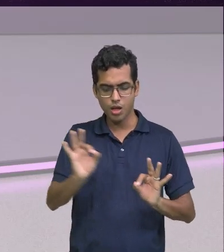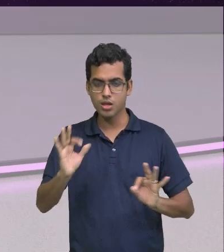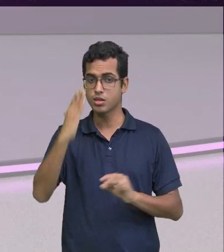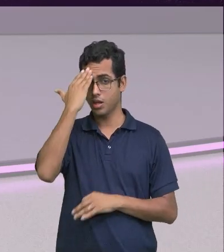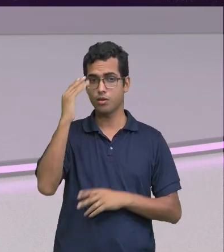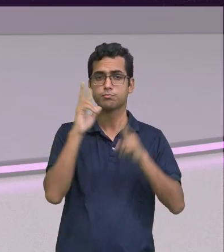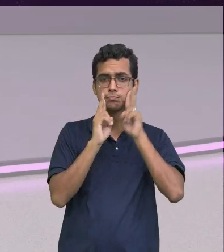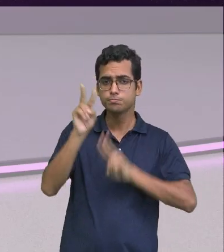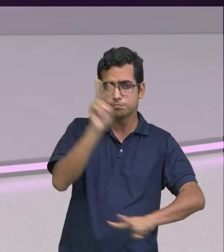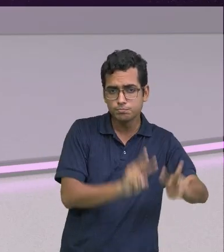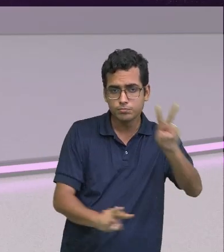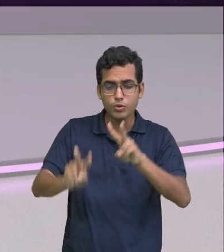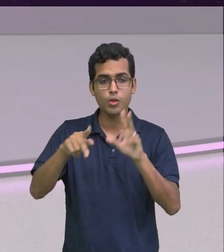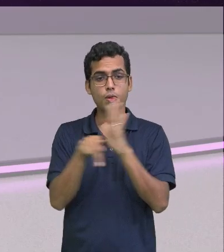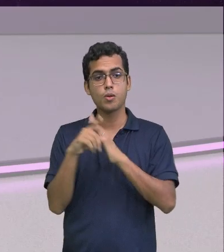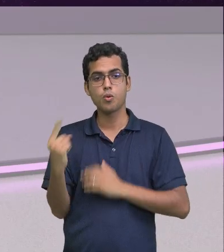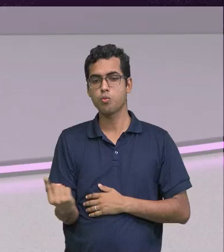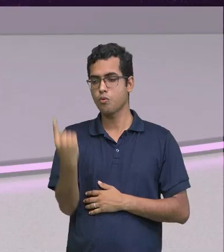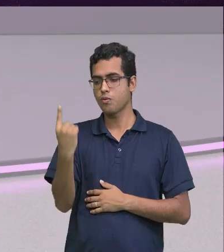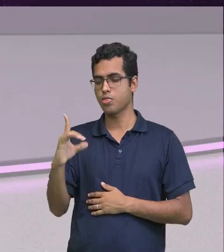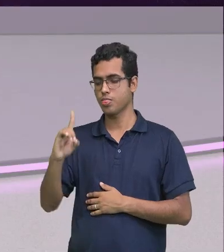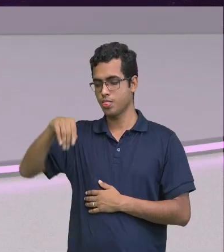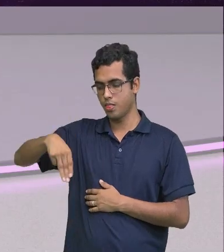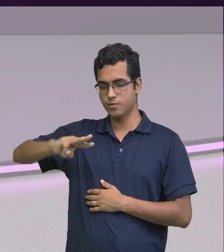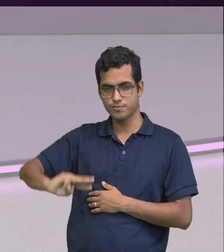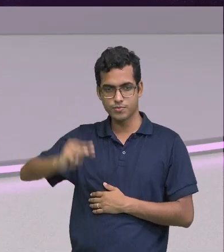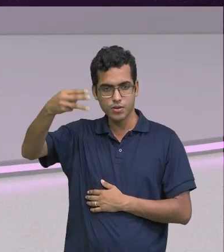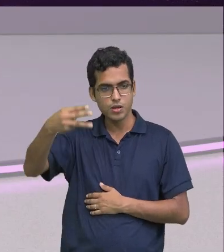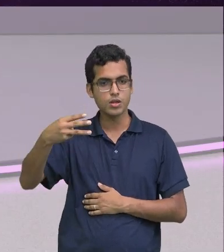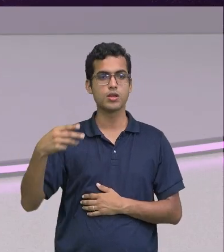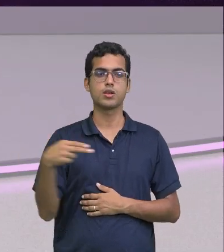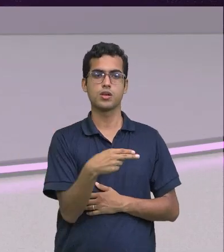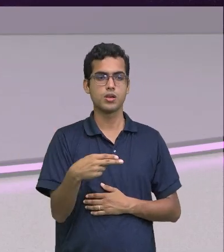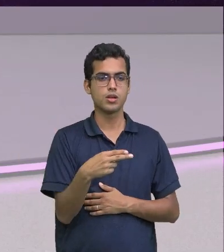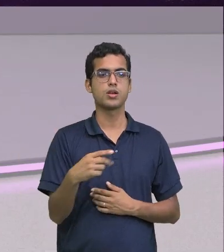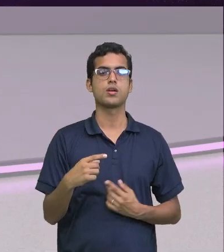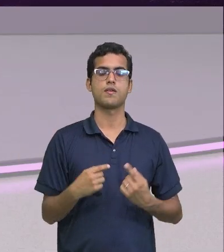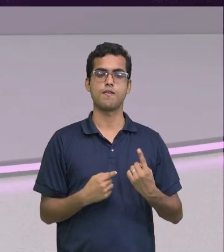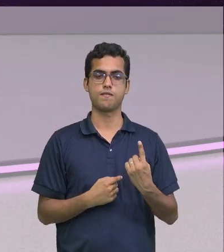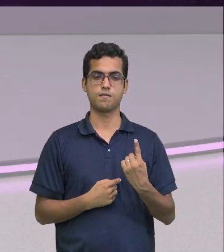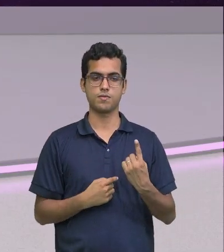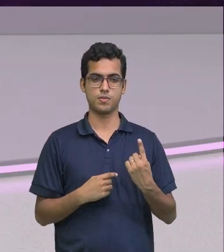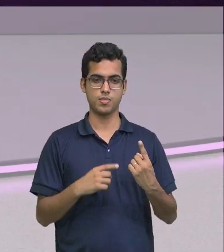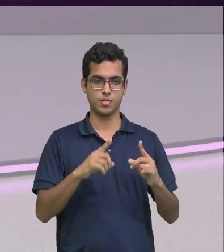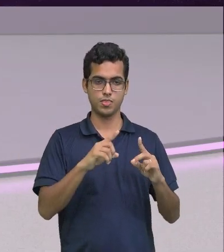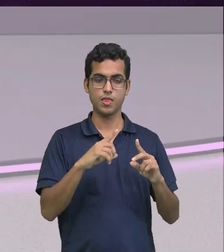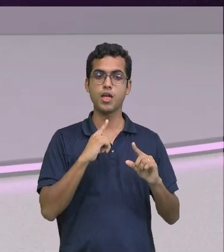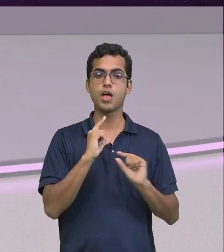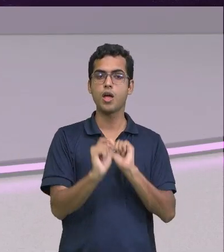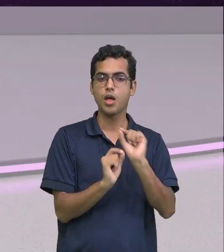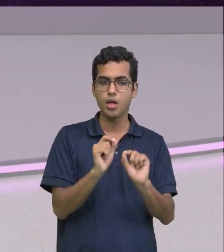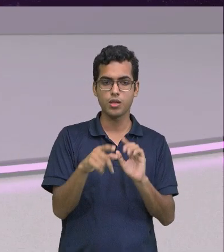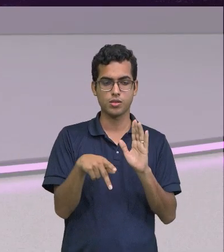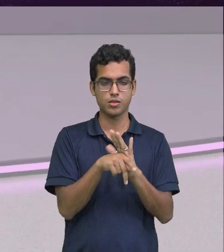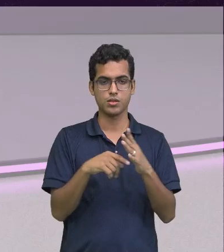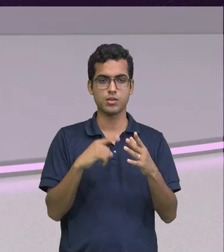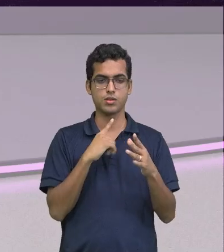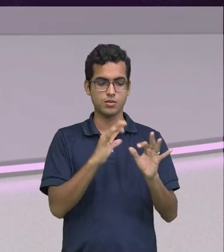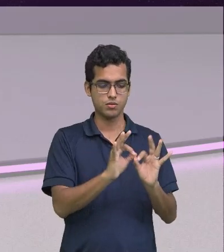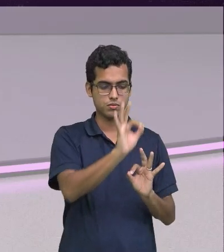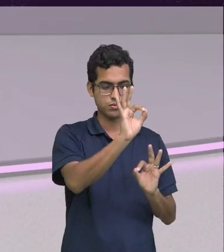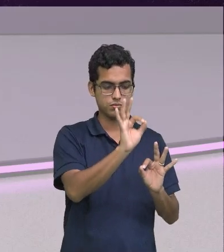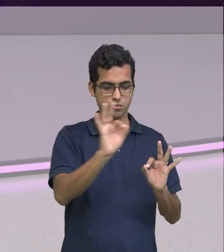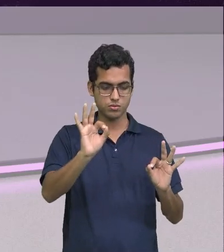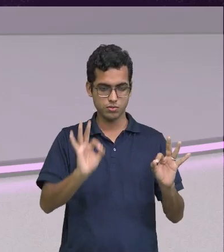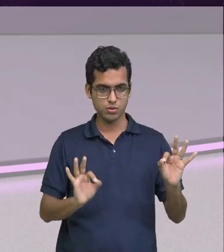Então, 1 decímetro cúbico nada mais é do que o volume de um cubo que tem 1 decímetro aí de comprimento, 1 decímetro